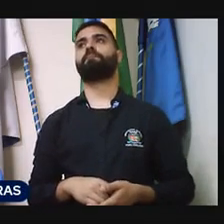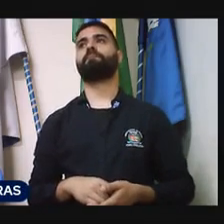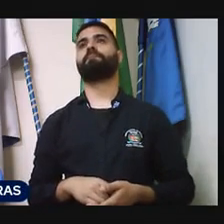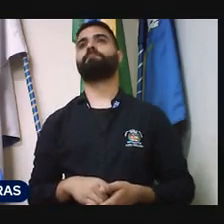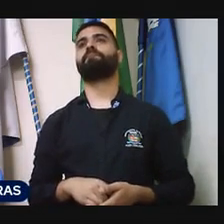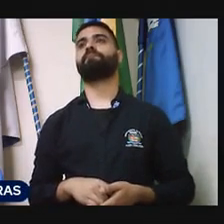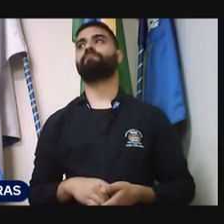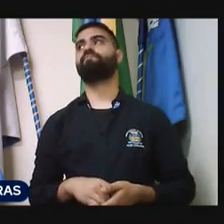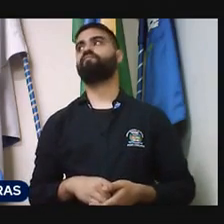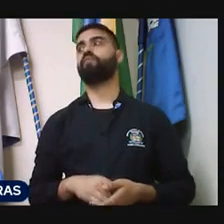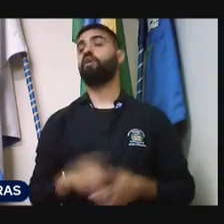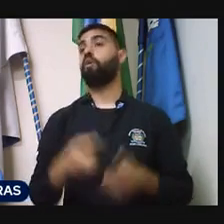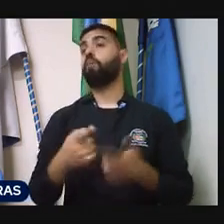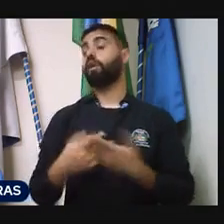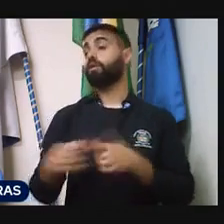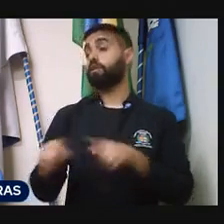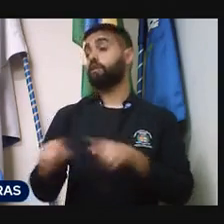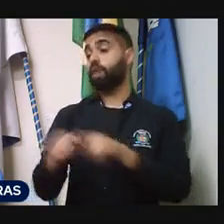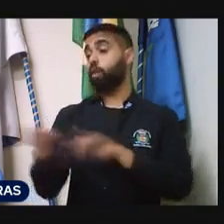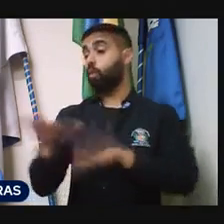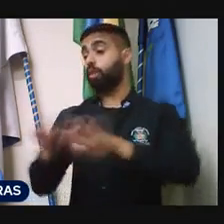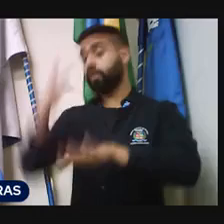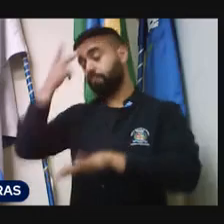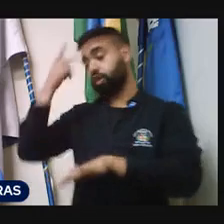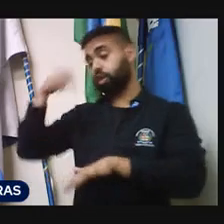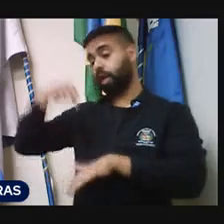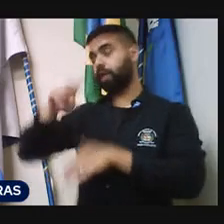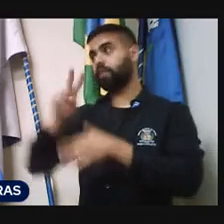assim os daqui lá